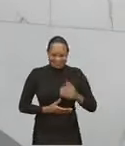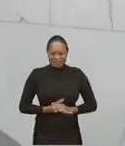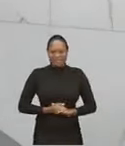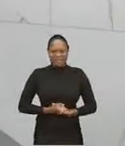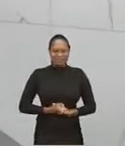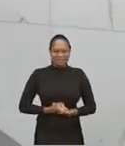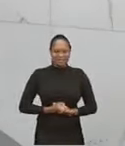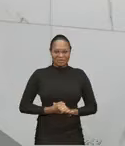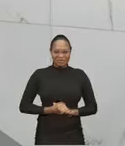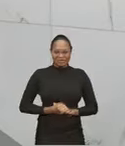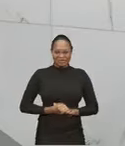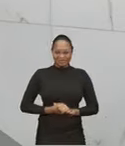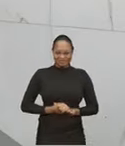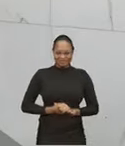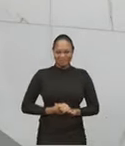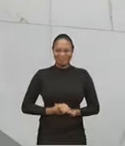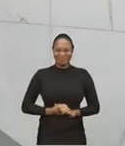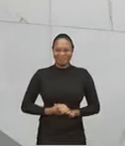e